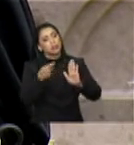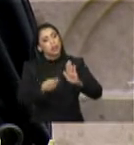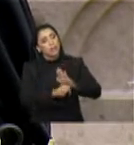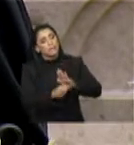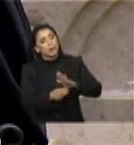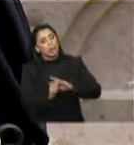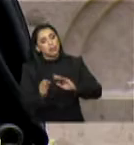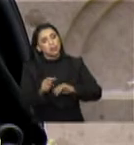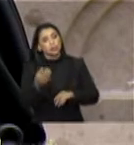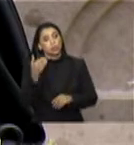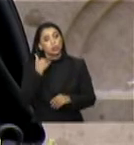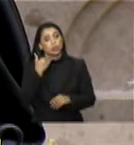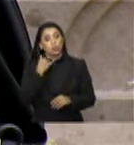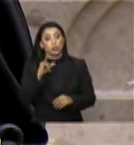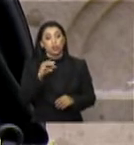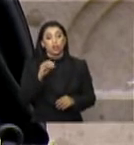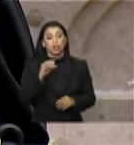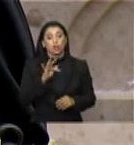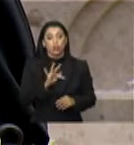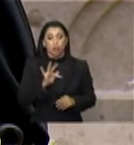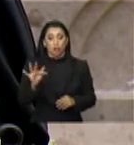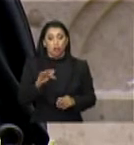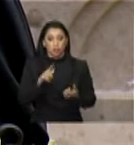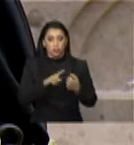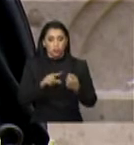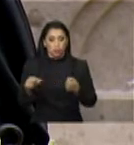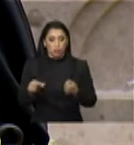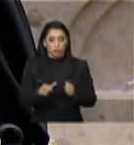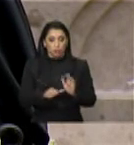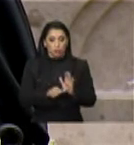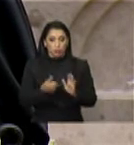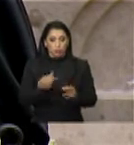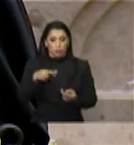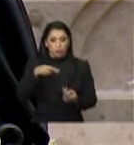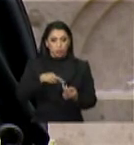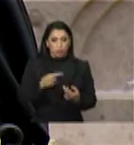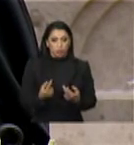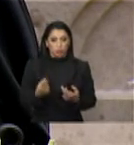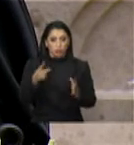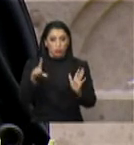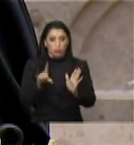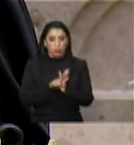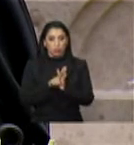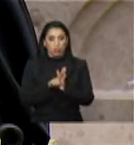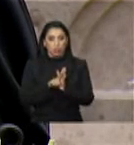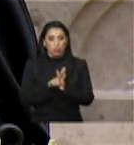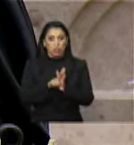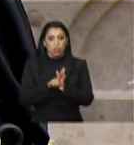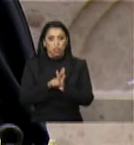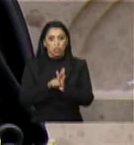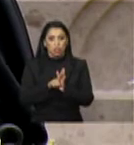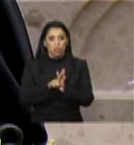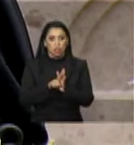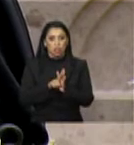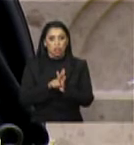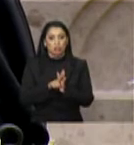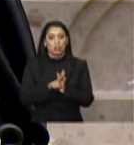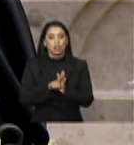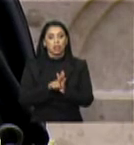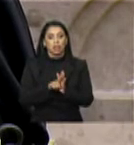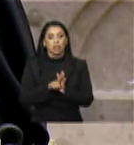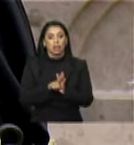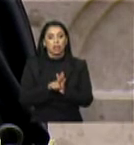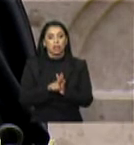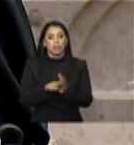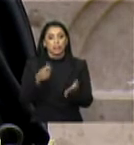não em seguindo assim o iOS 1 da Lei mencionada em relação